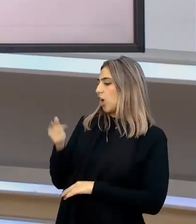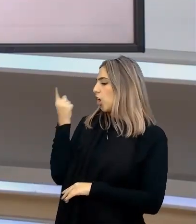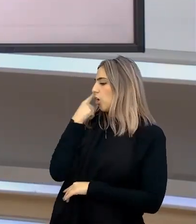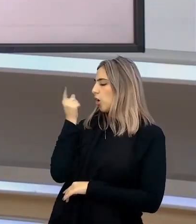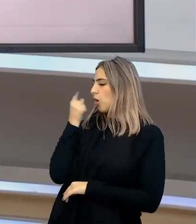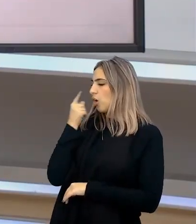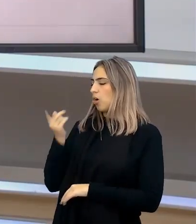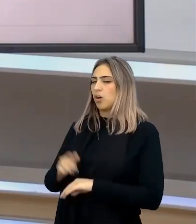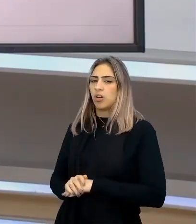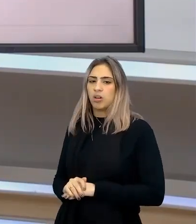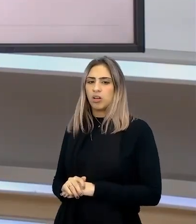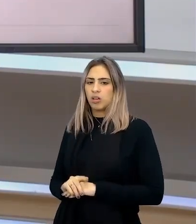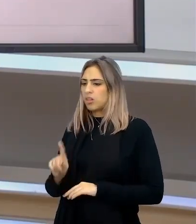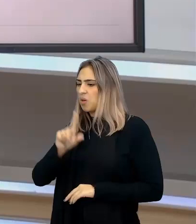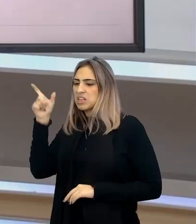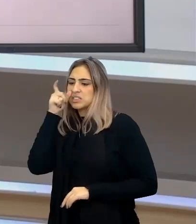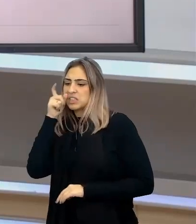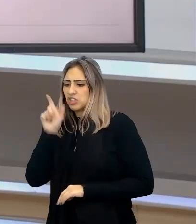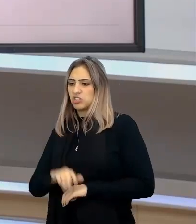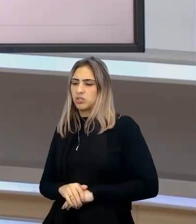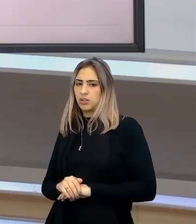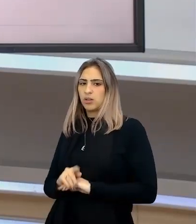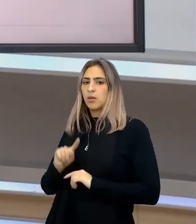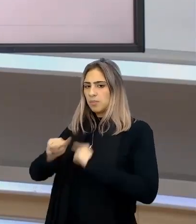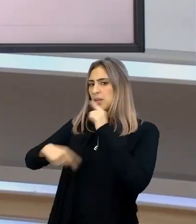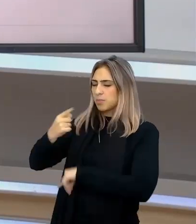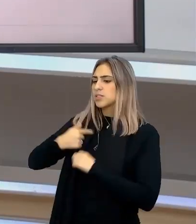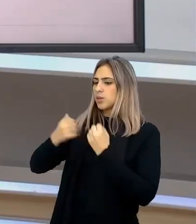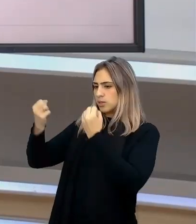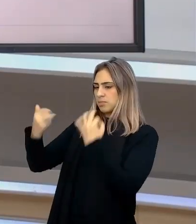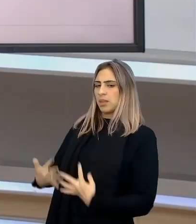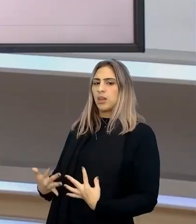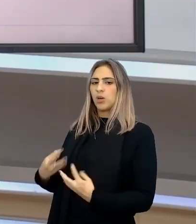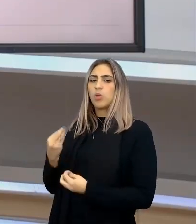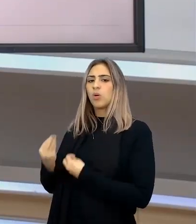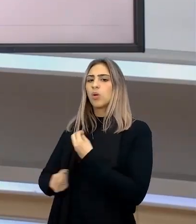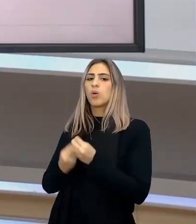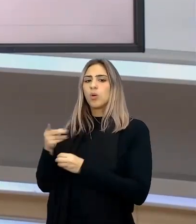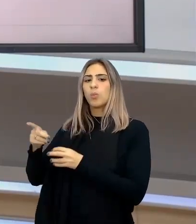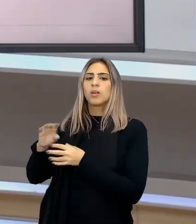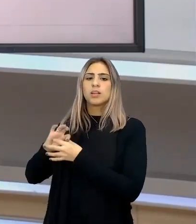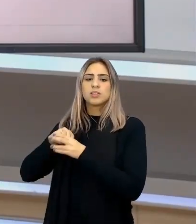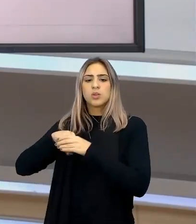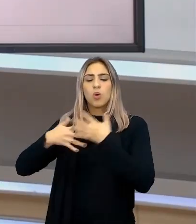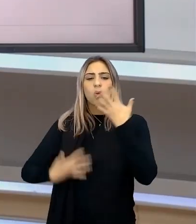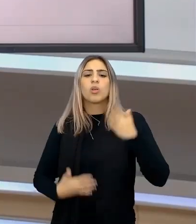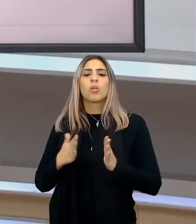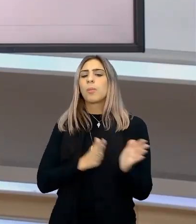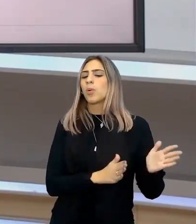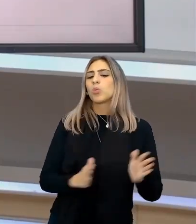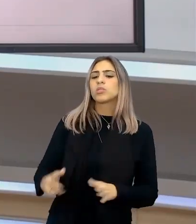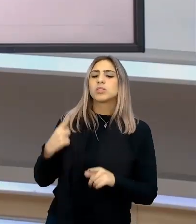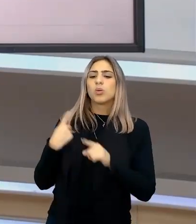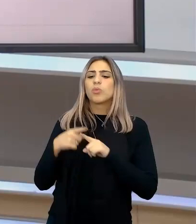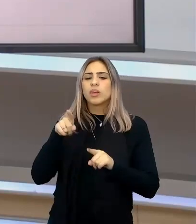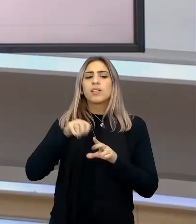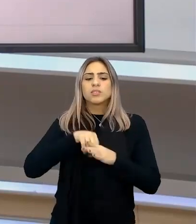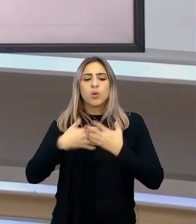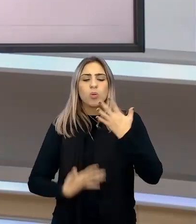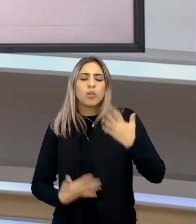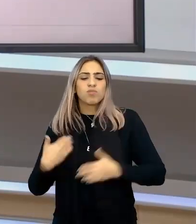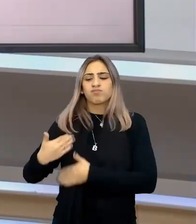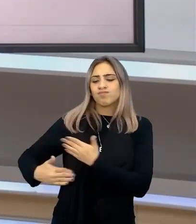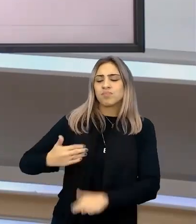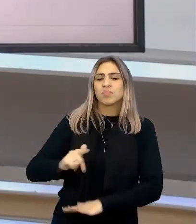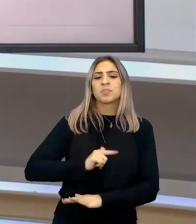virar para eles e falar, não assista. Mas depois que eu explico como esse conteúdo é produzido e no que esse conteúdo gera,